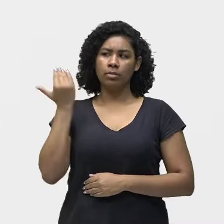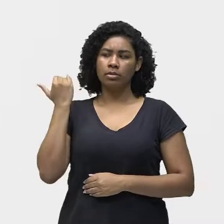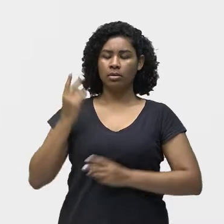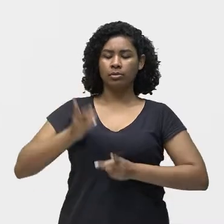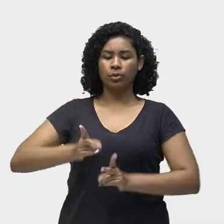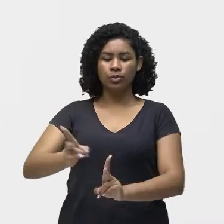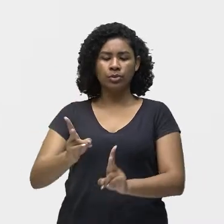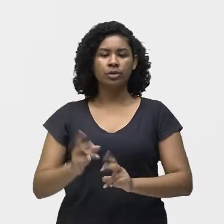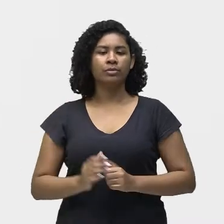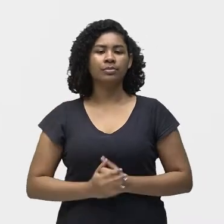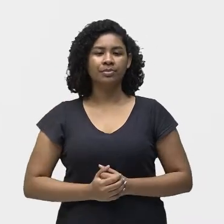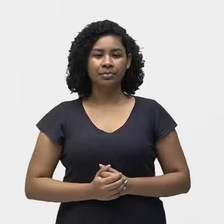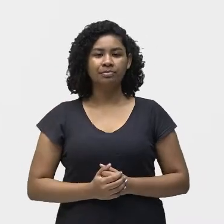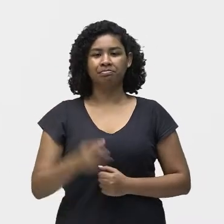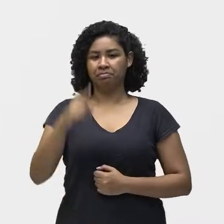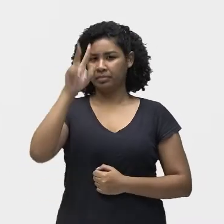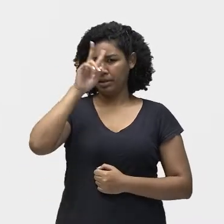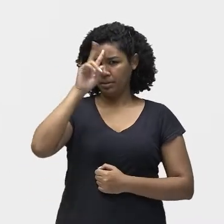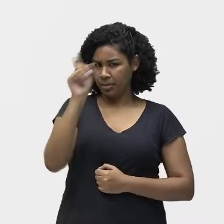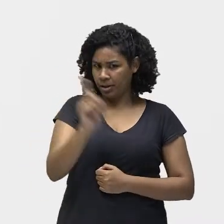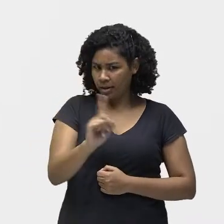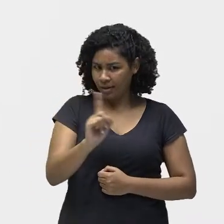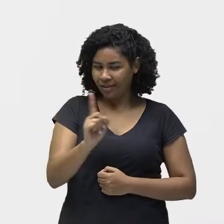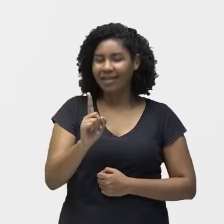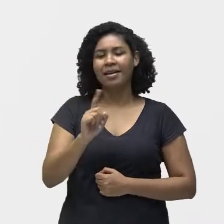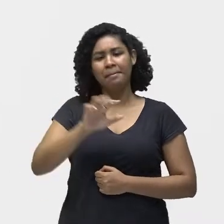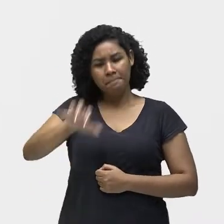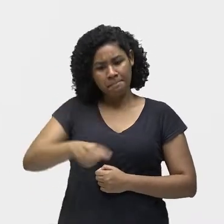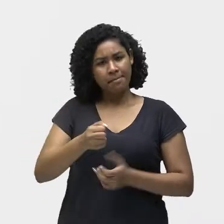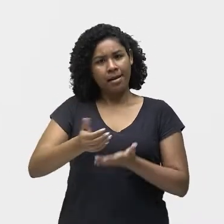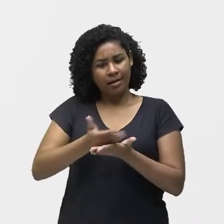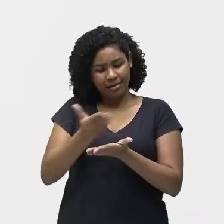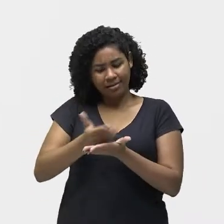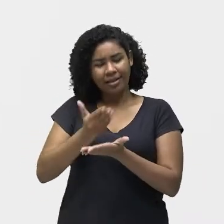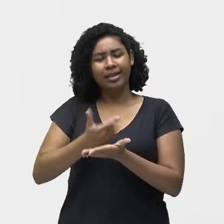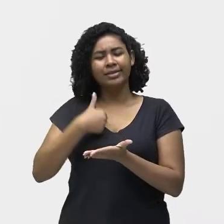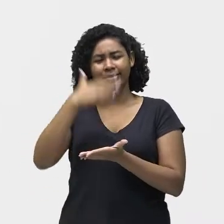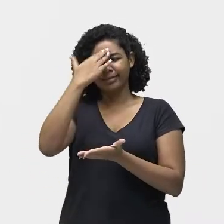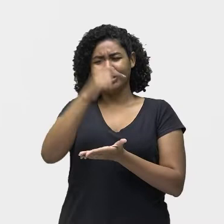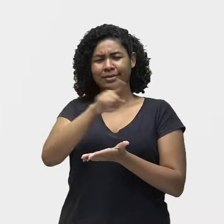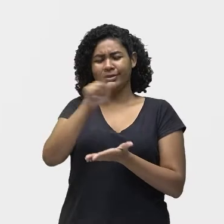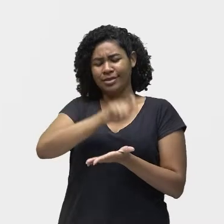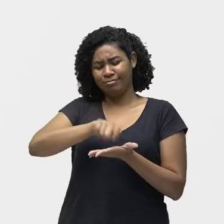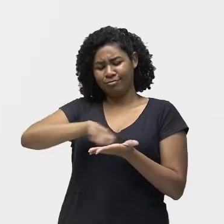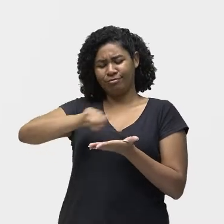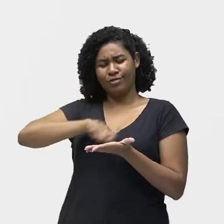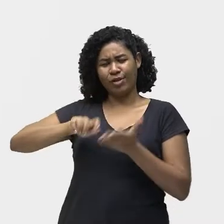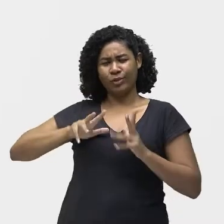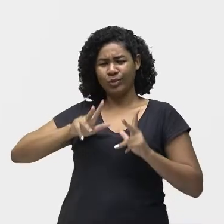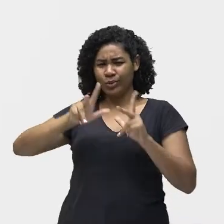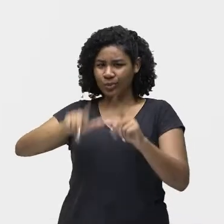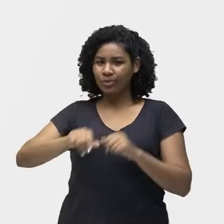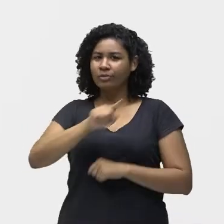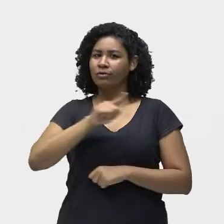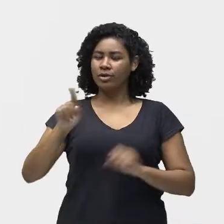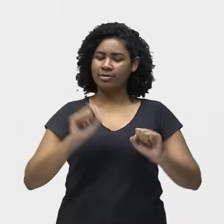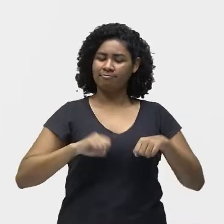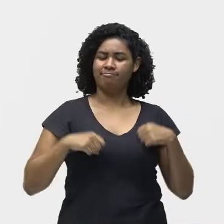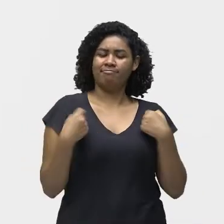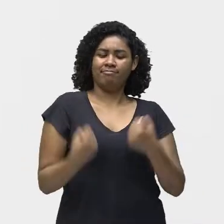lembra, né, pega aí o seu caderno, eu sei que vocês anotaram tudo, porque vocês são students muito aplicados, né,